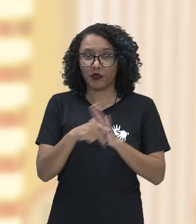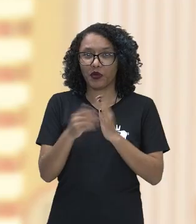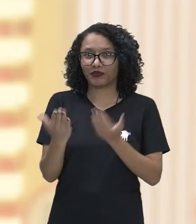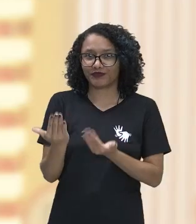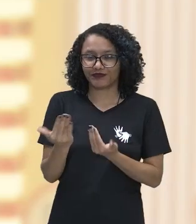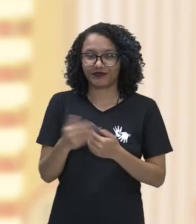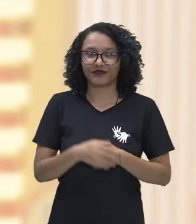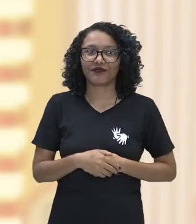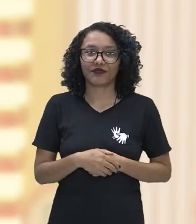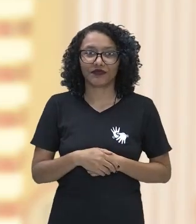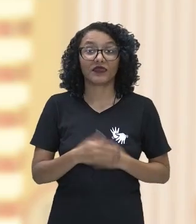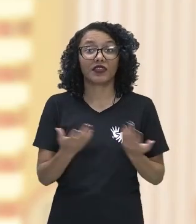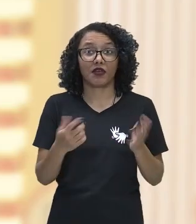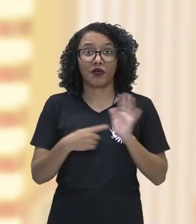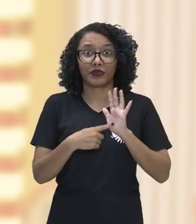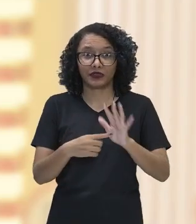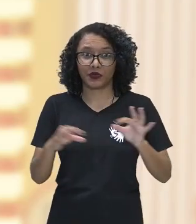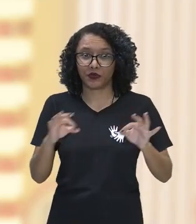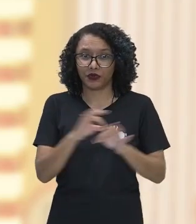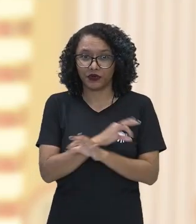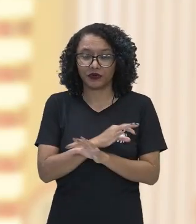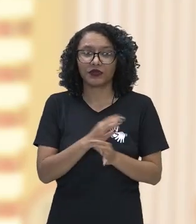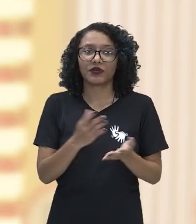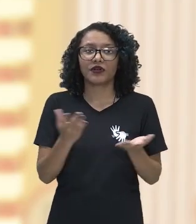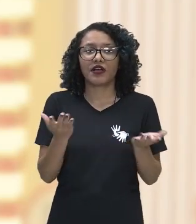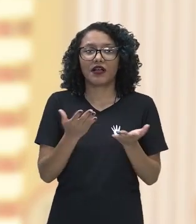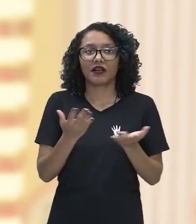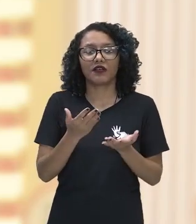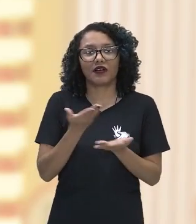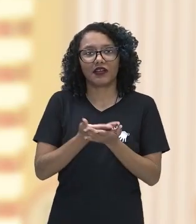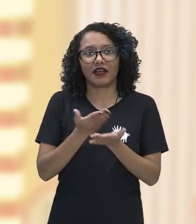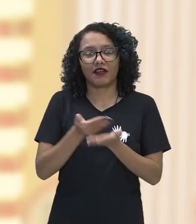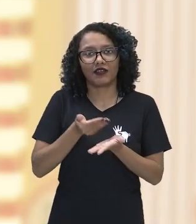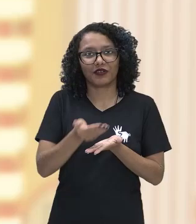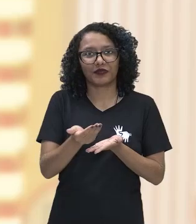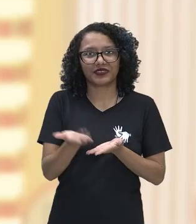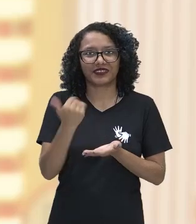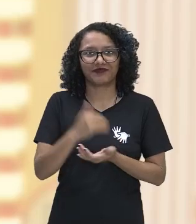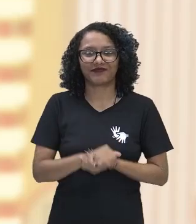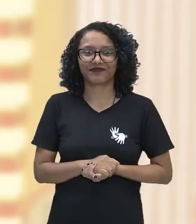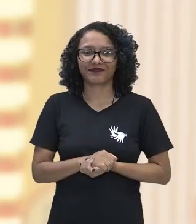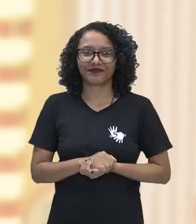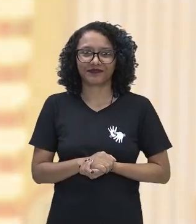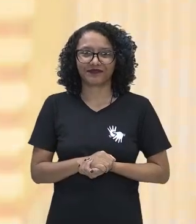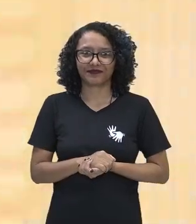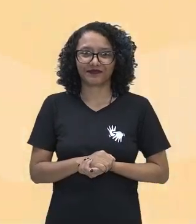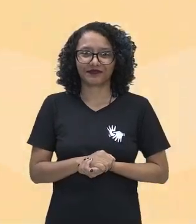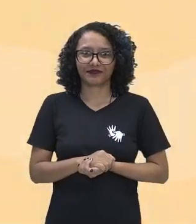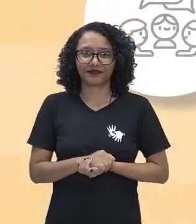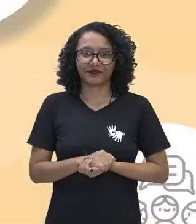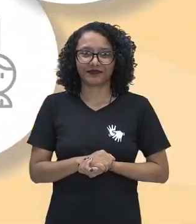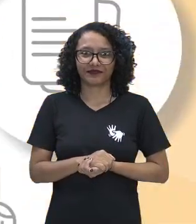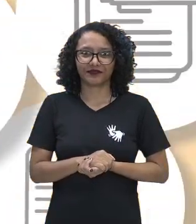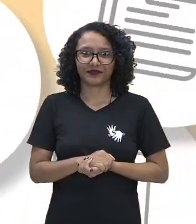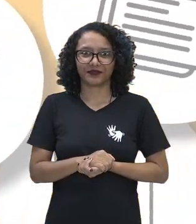juventude. Feita a apresentação do objeto de conhecimento, vamos dar início à nossa aula.